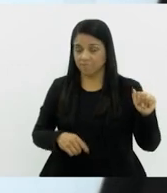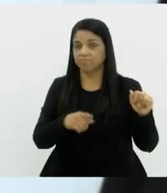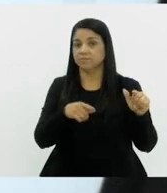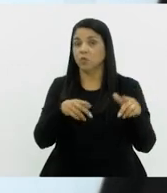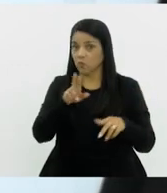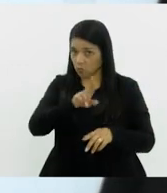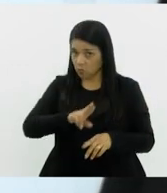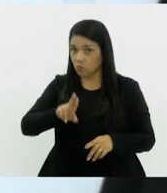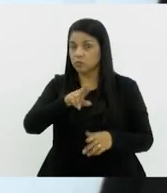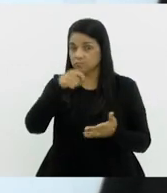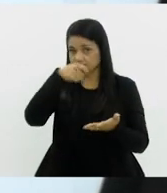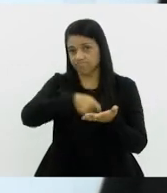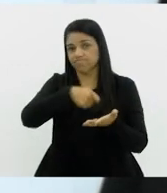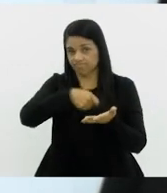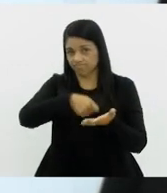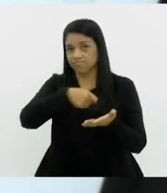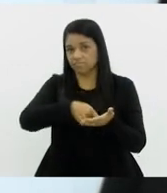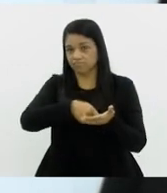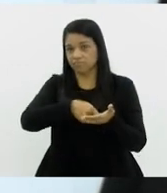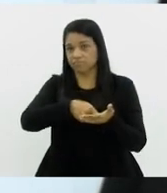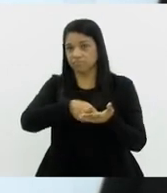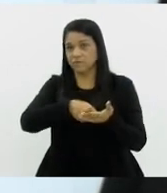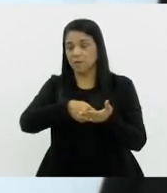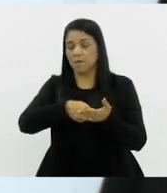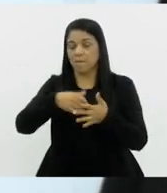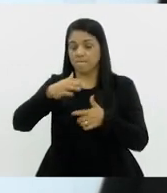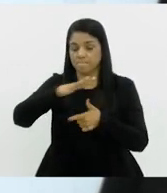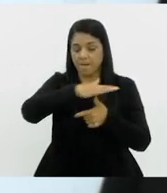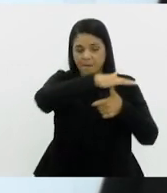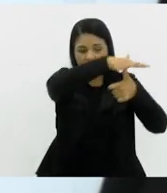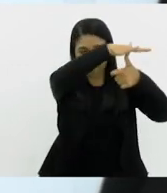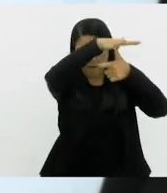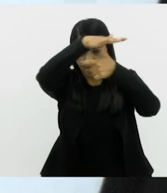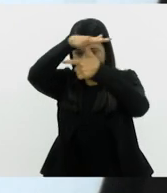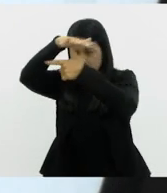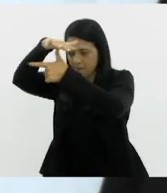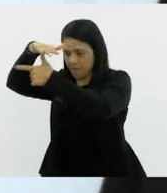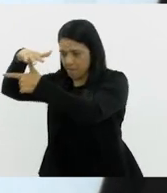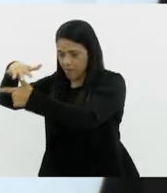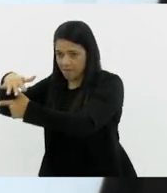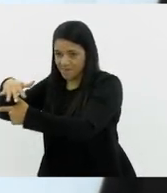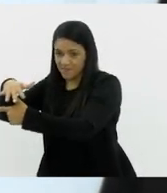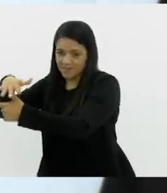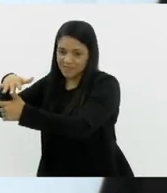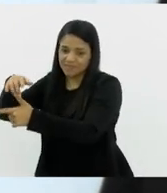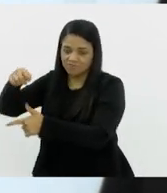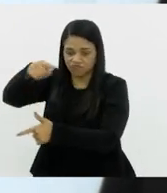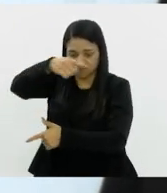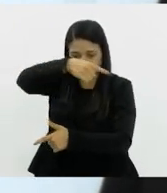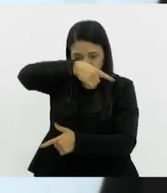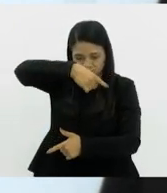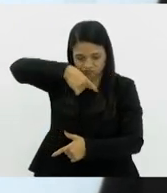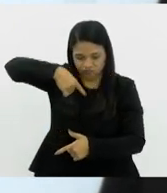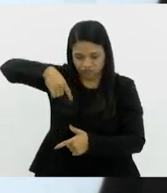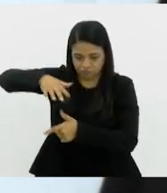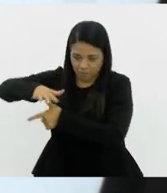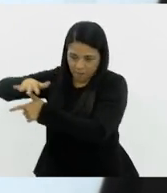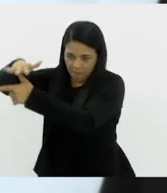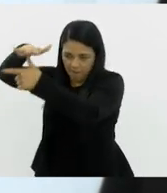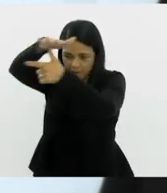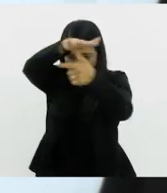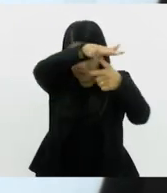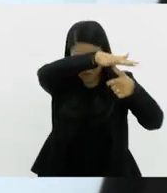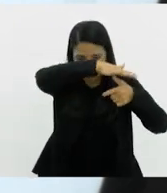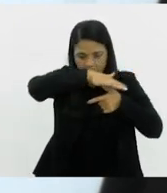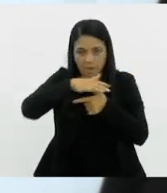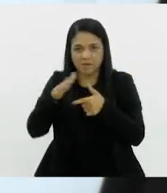usar obrigatoriamente, para entrar e fazer a circulação no Cristo. Então, hoje, essa rota prevê 1.000 pés